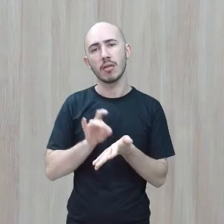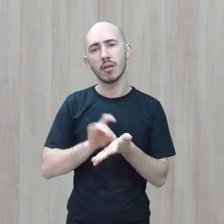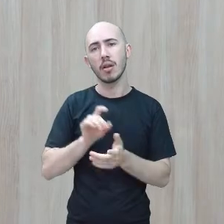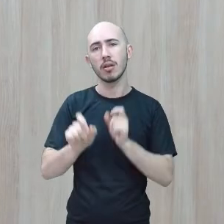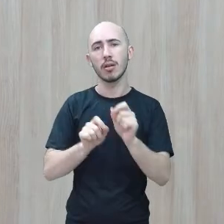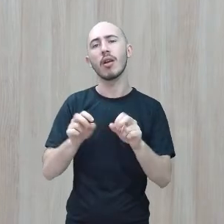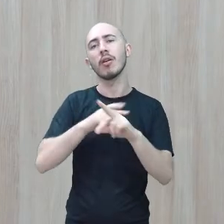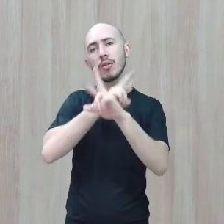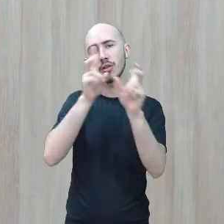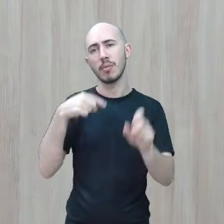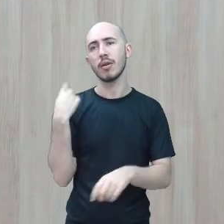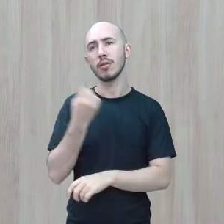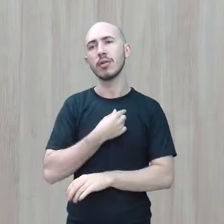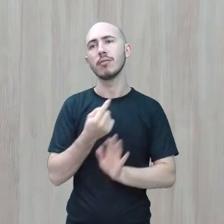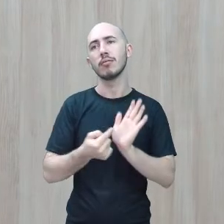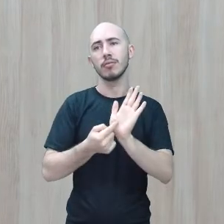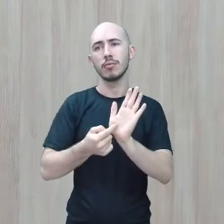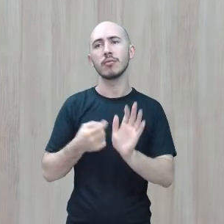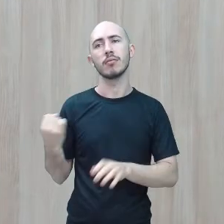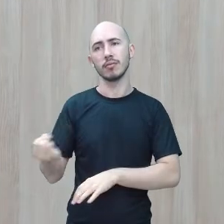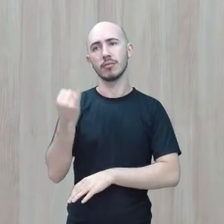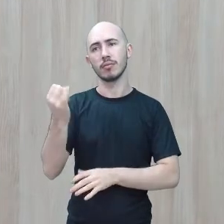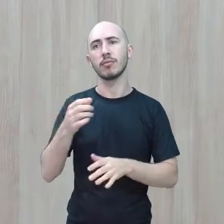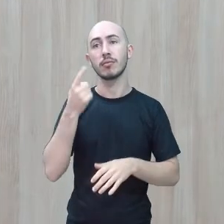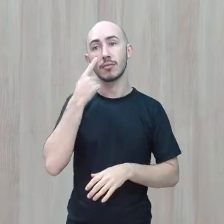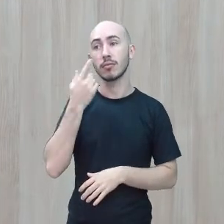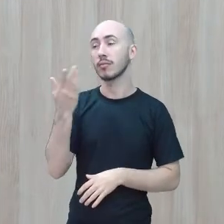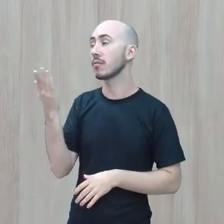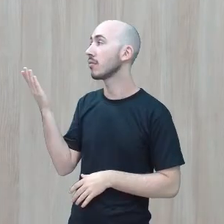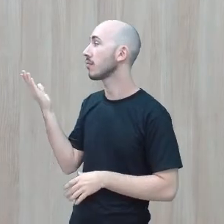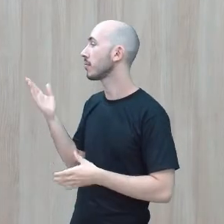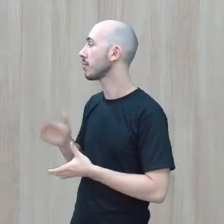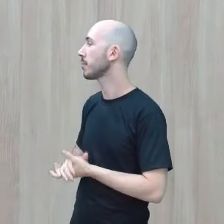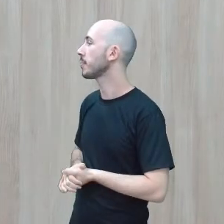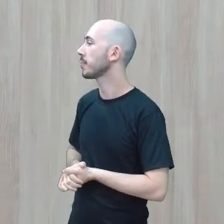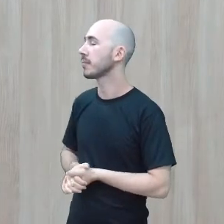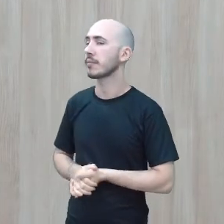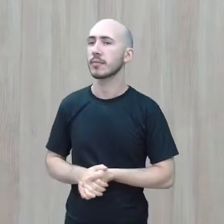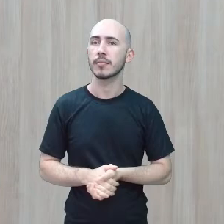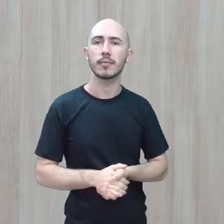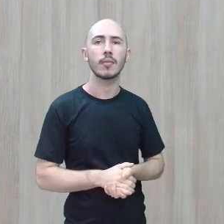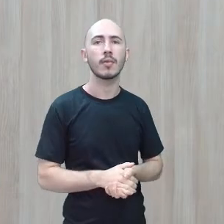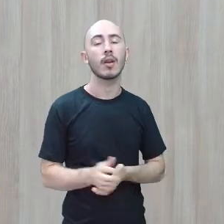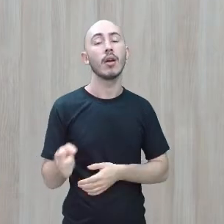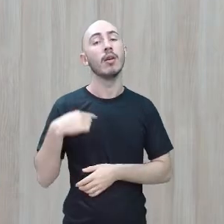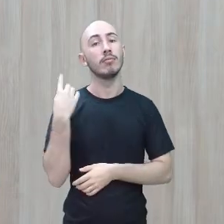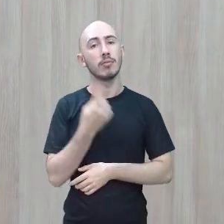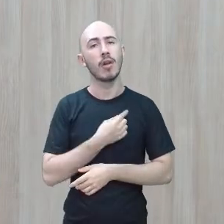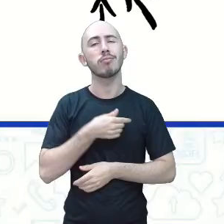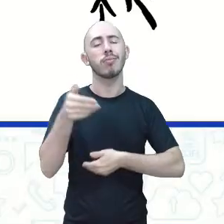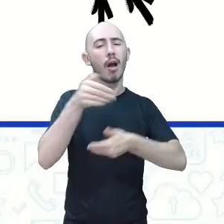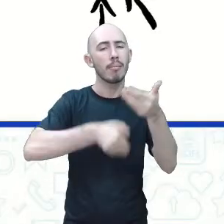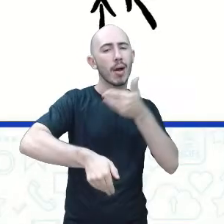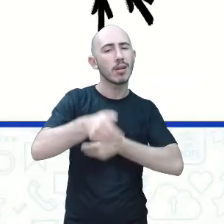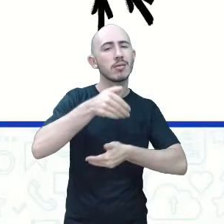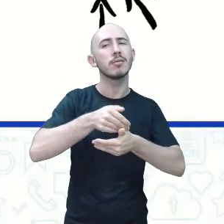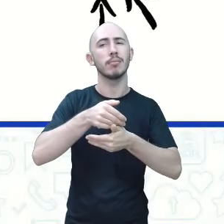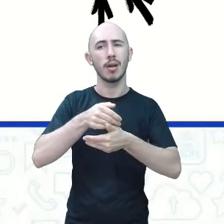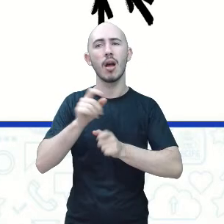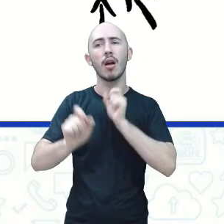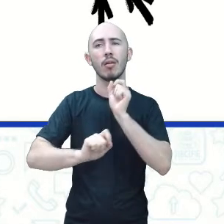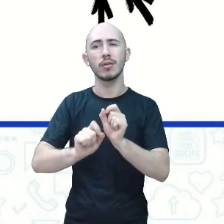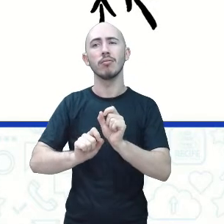essa questão que a gente quer refletir. Então, é importante, né, a gente participar, se engajar